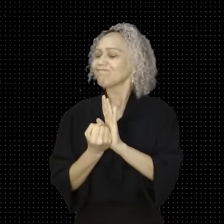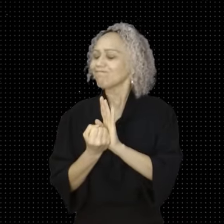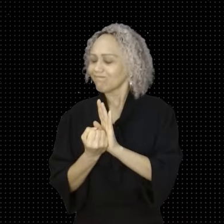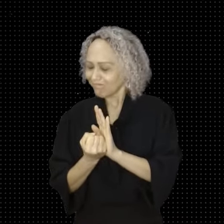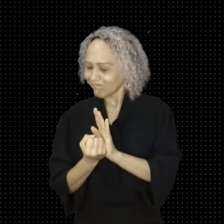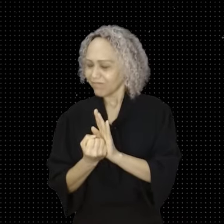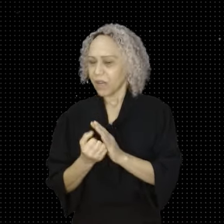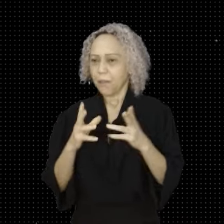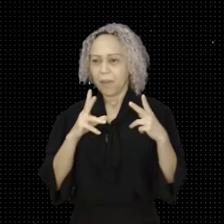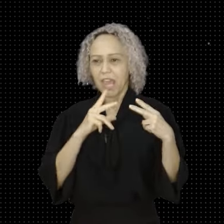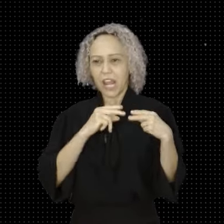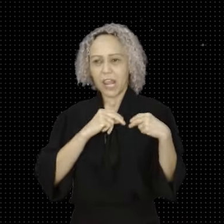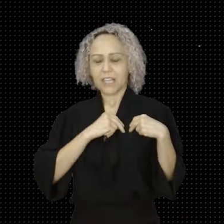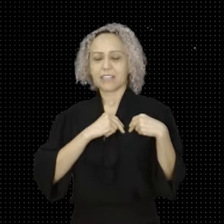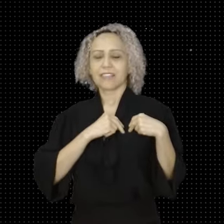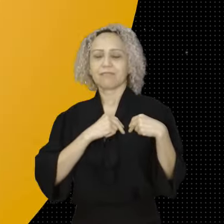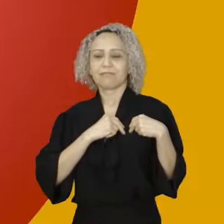Crianças petistas.